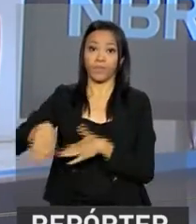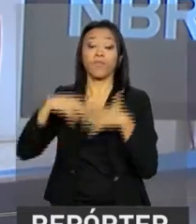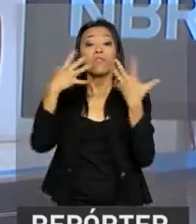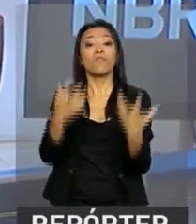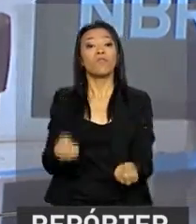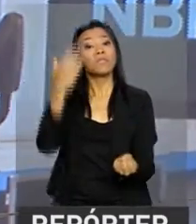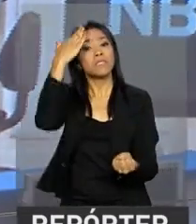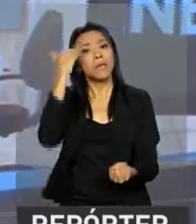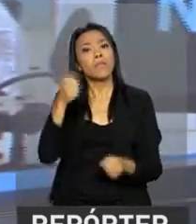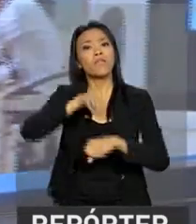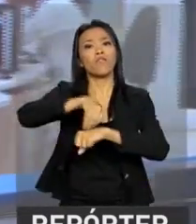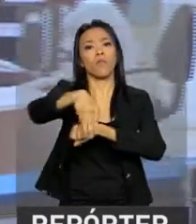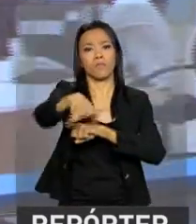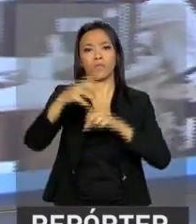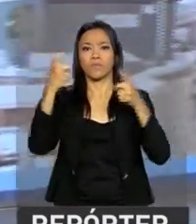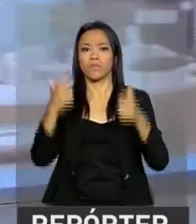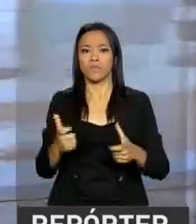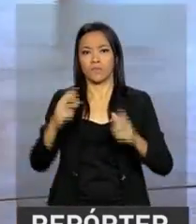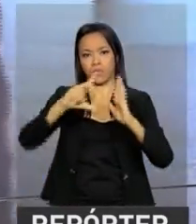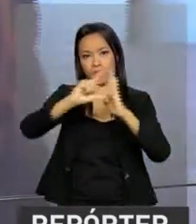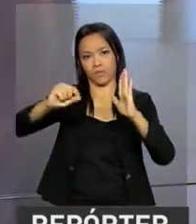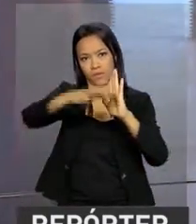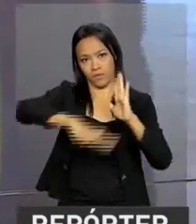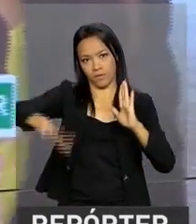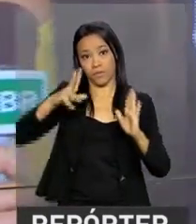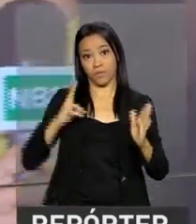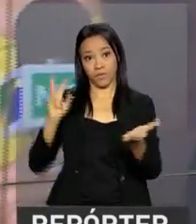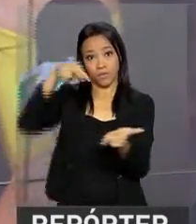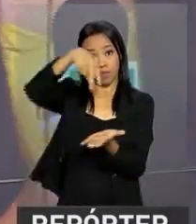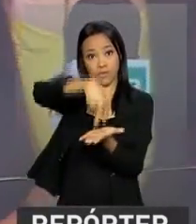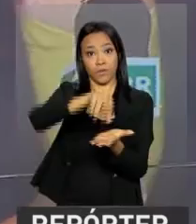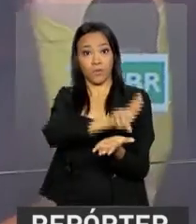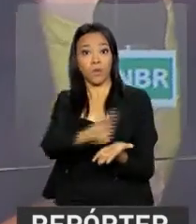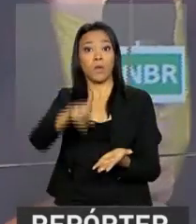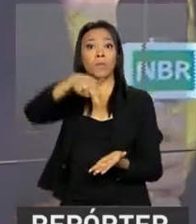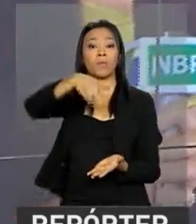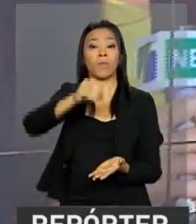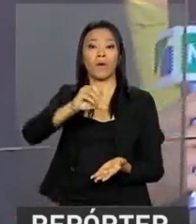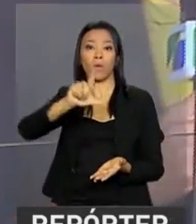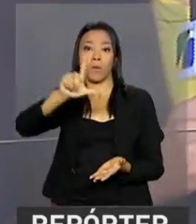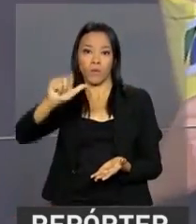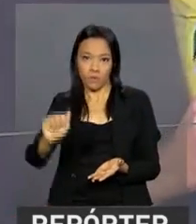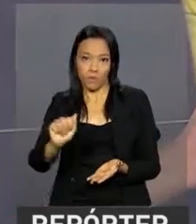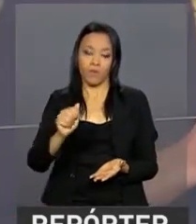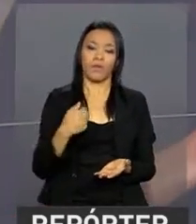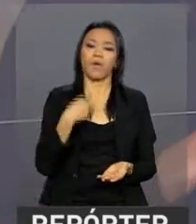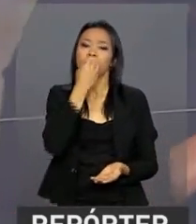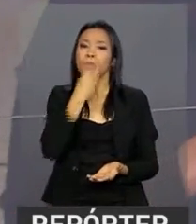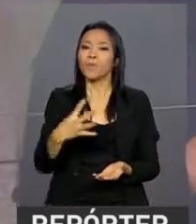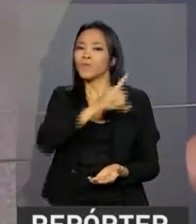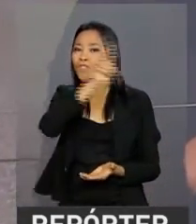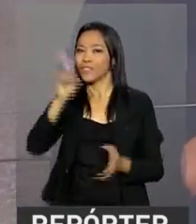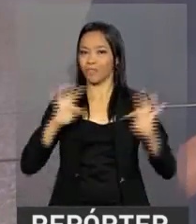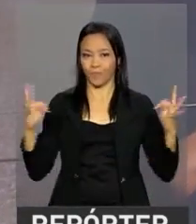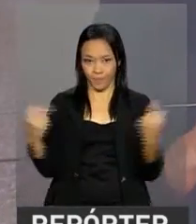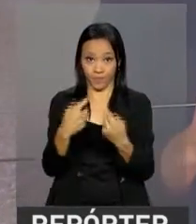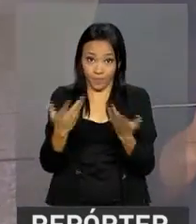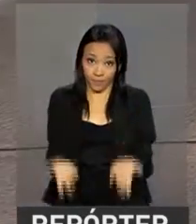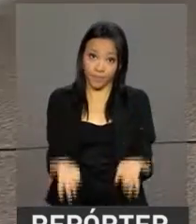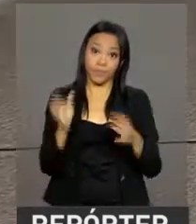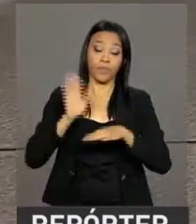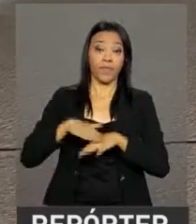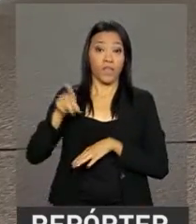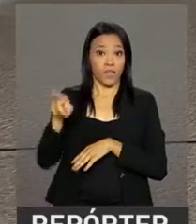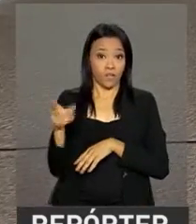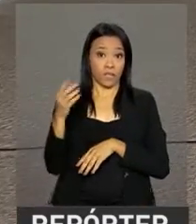informações do Palácio Planalto. Quem está lá é a repórter Paola Diorte. Oi, Paola, bom dia. Bom dia, Leandro. Bom dia a todos. Olha, Leandro, pela sua